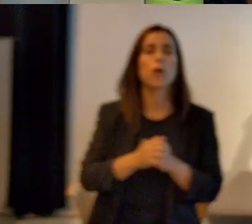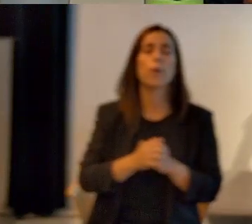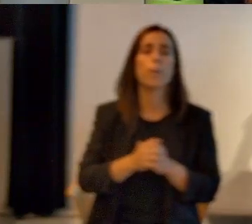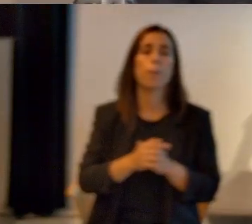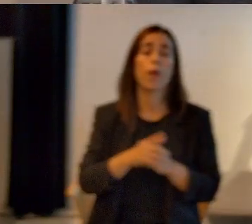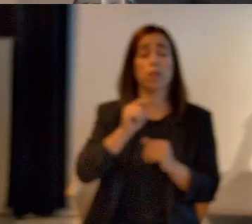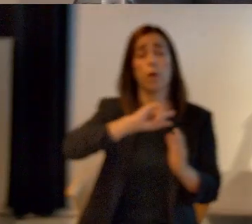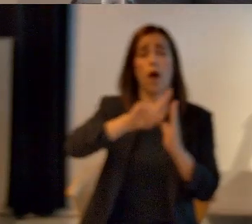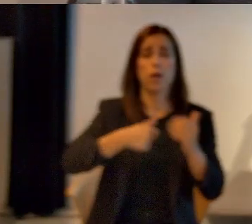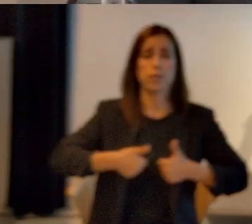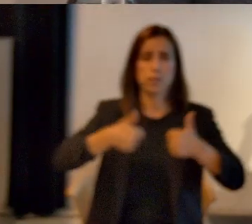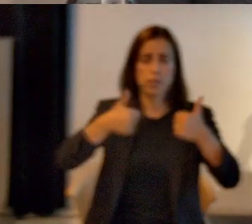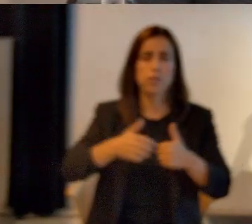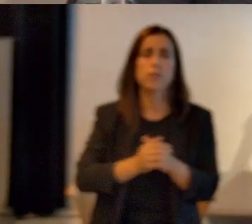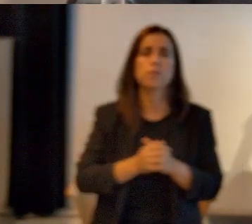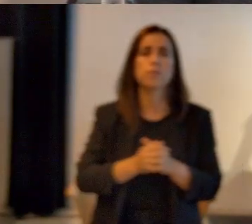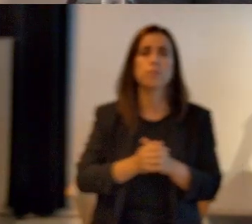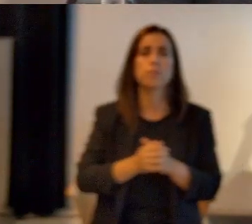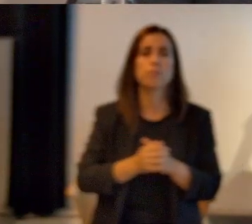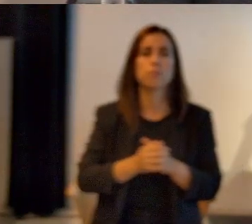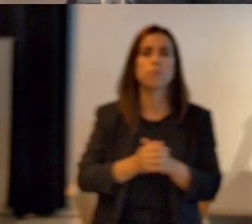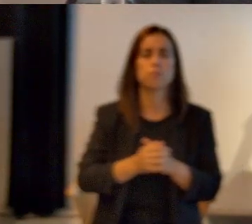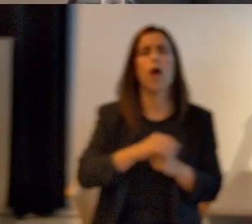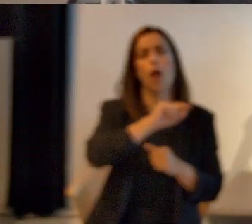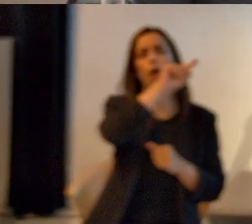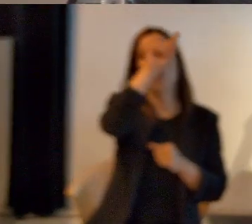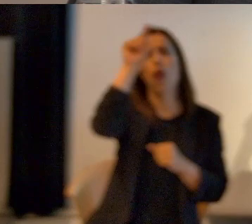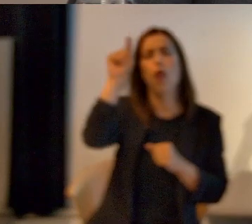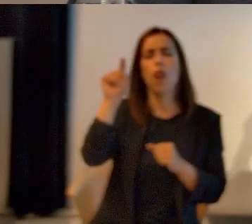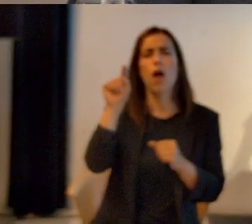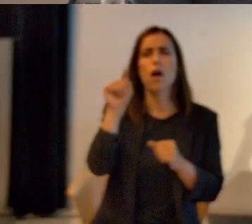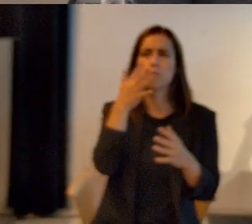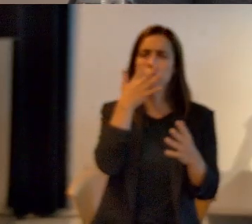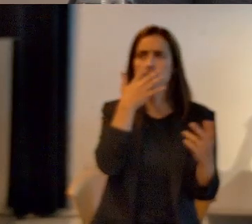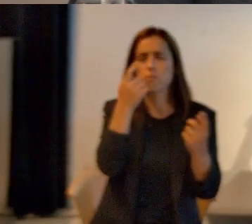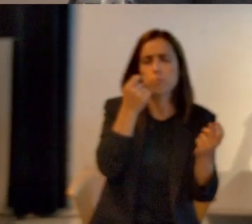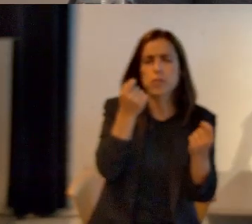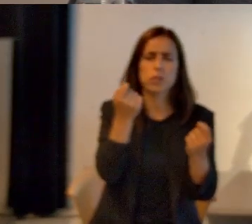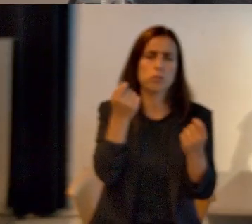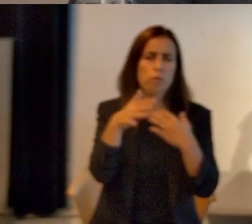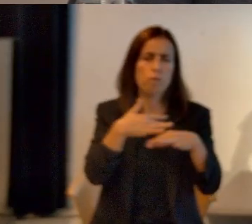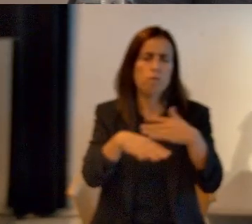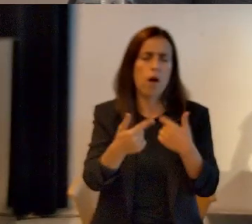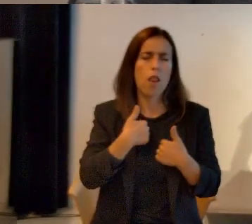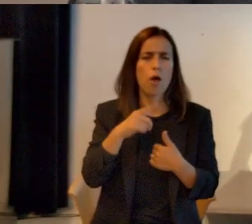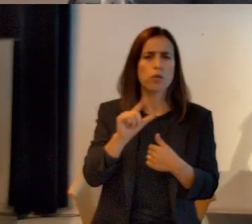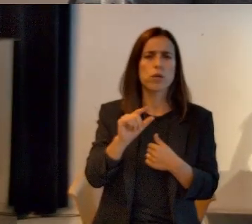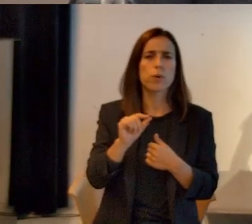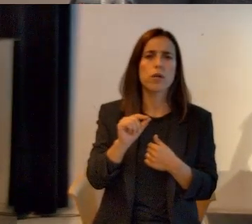concelho. E é exemplo do que outros eventos fazem e que naturalmente também nós